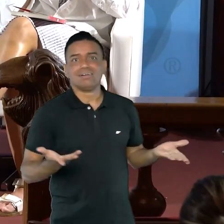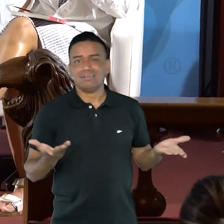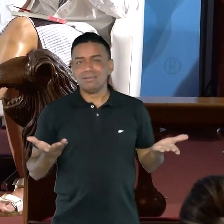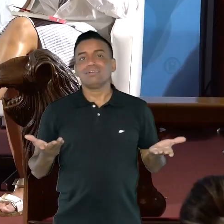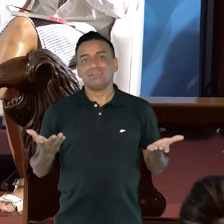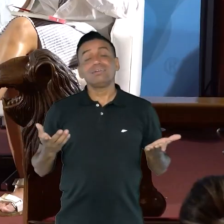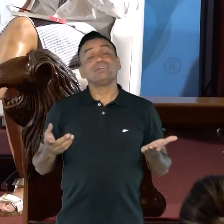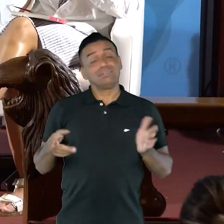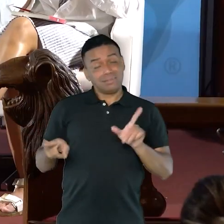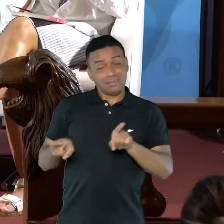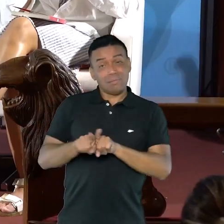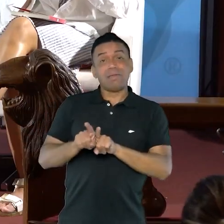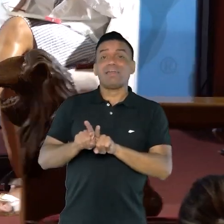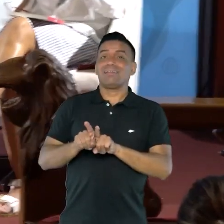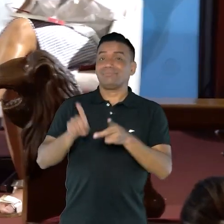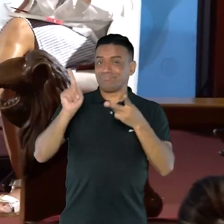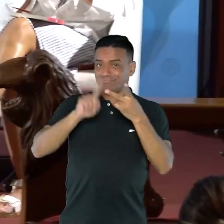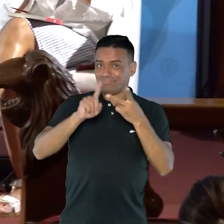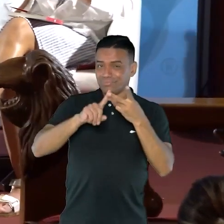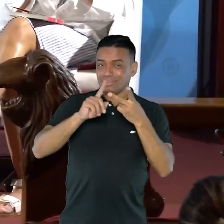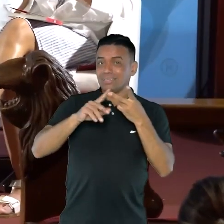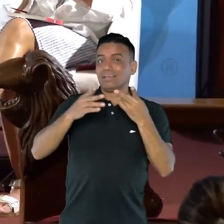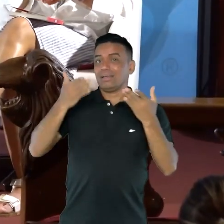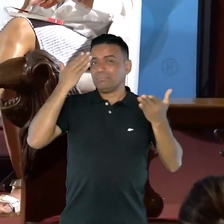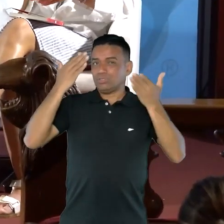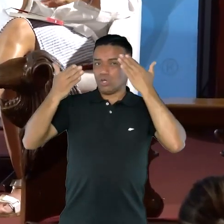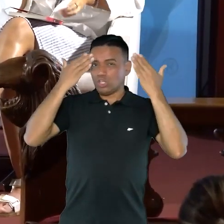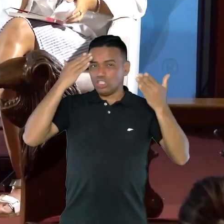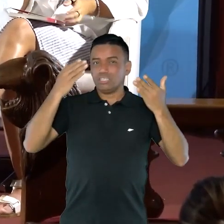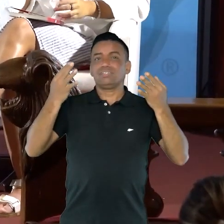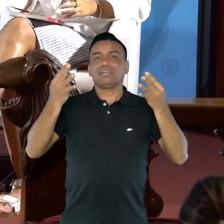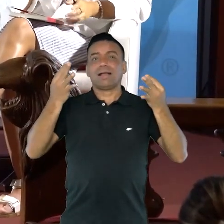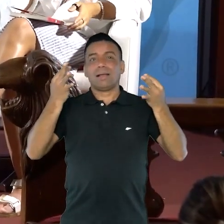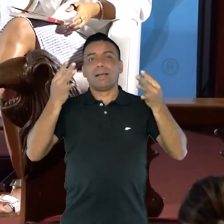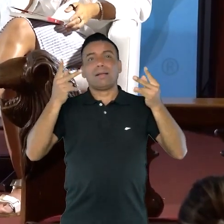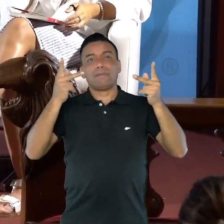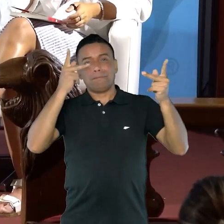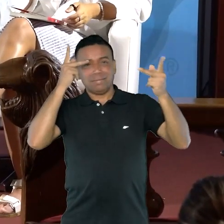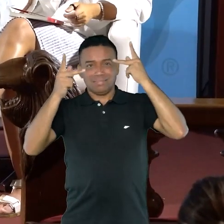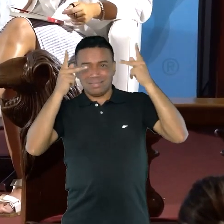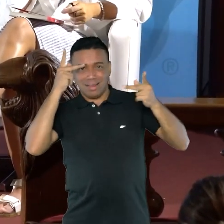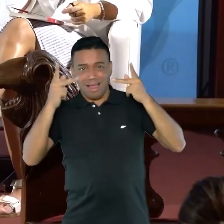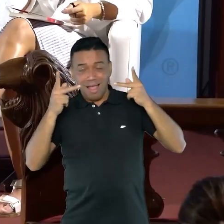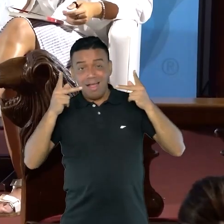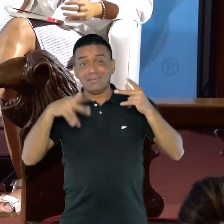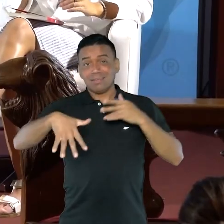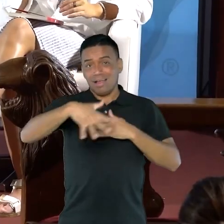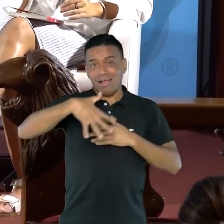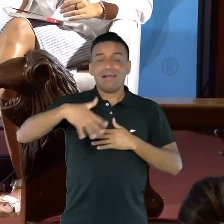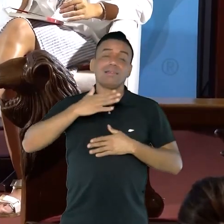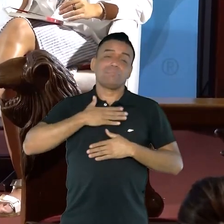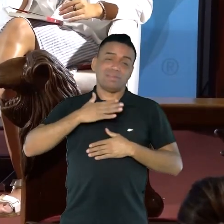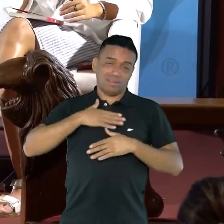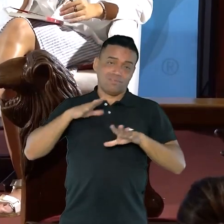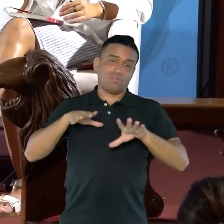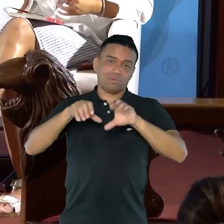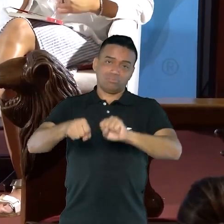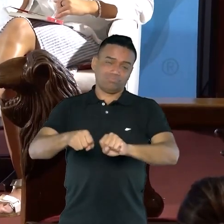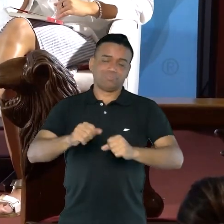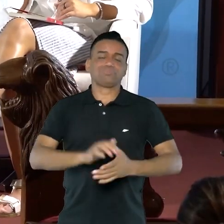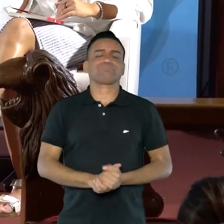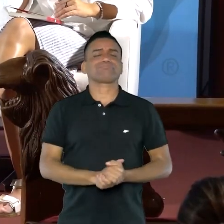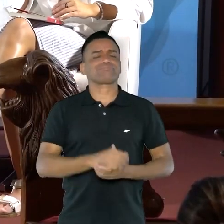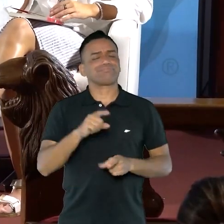na psicologia, na psicanálise, que são áreas das quais eu venho, né? Há também